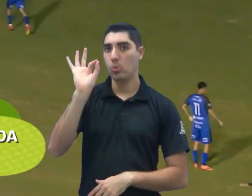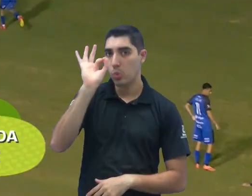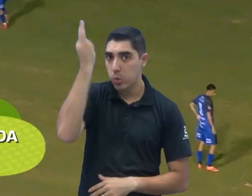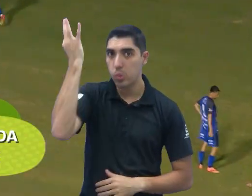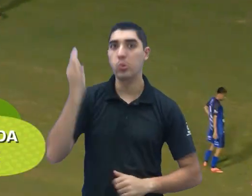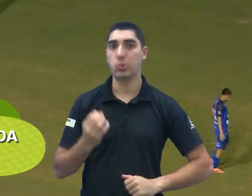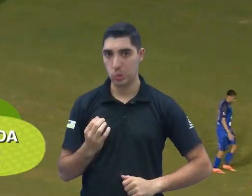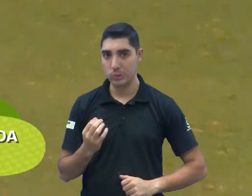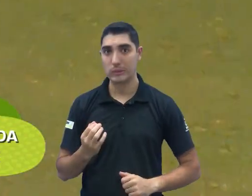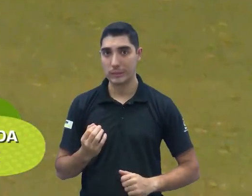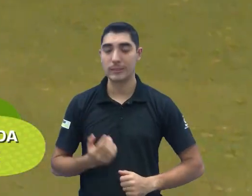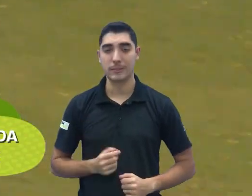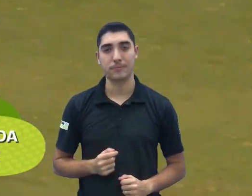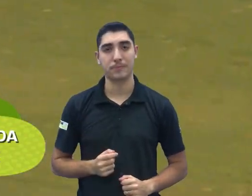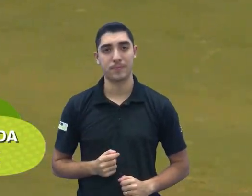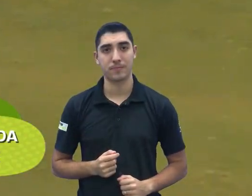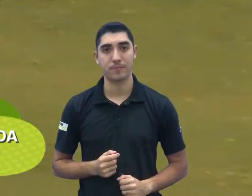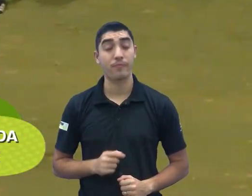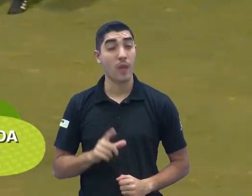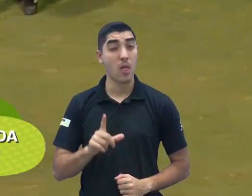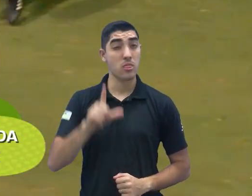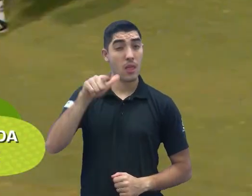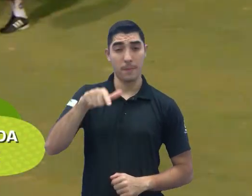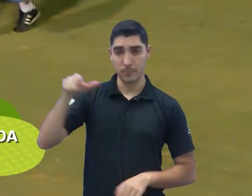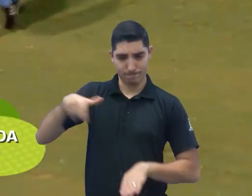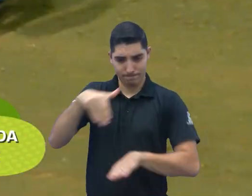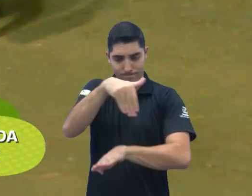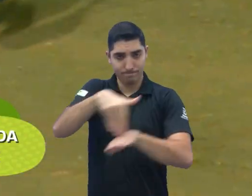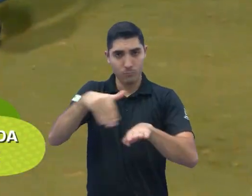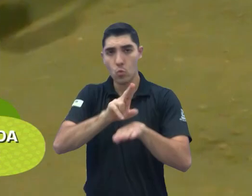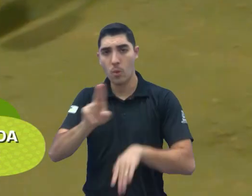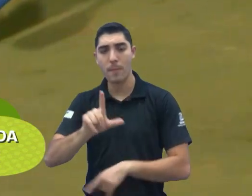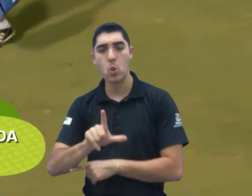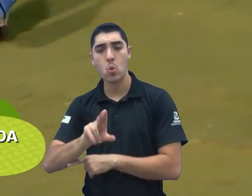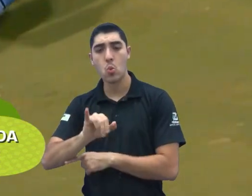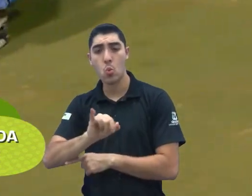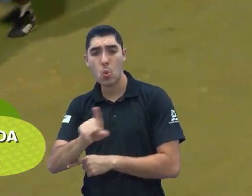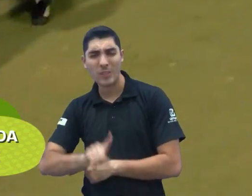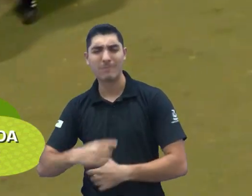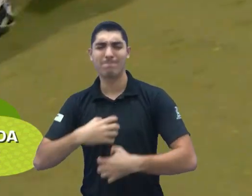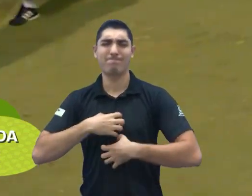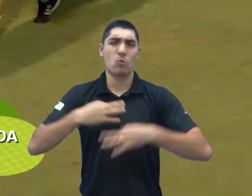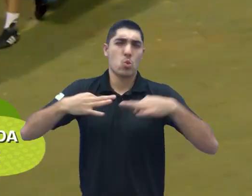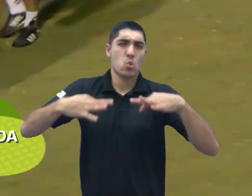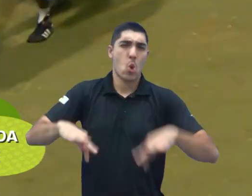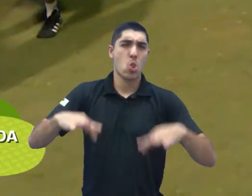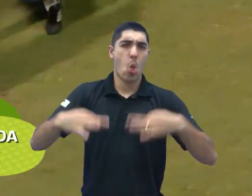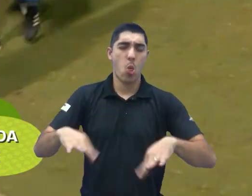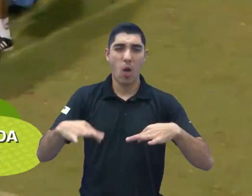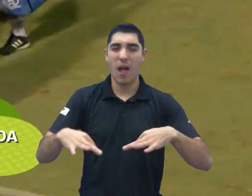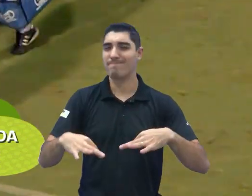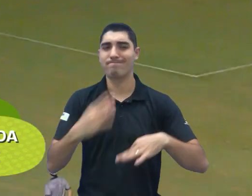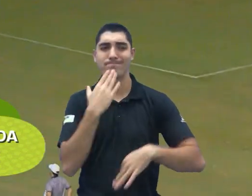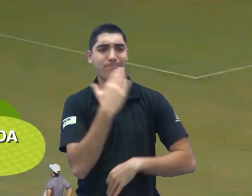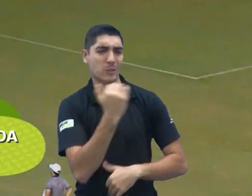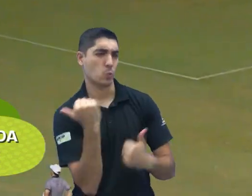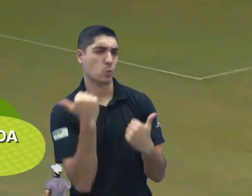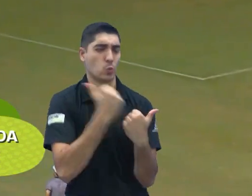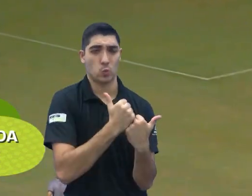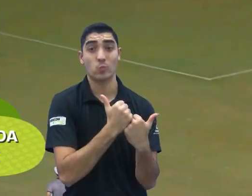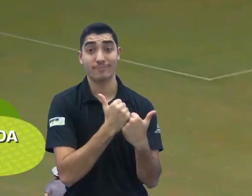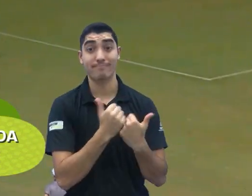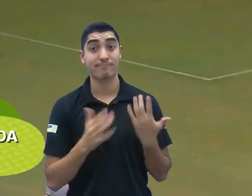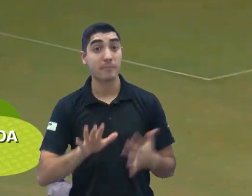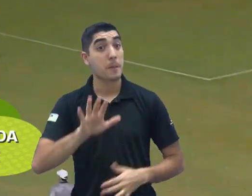vir. O volante joseense Luiz sentiu uma lesão e precisou ser substituído. Mas